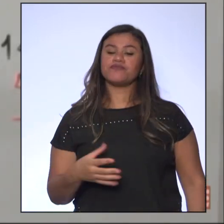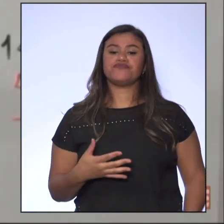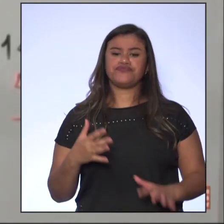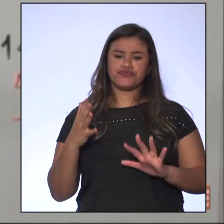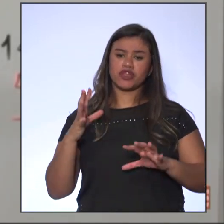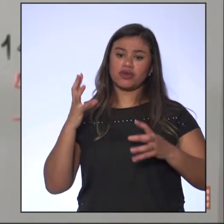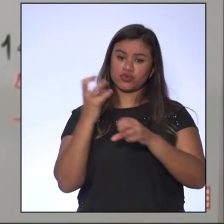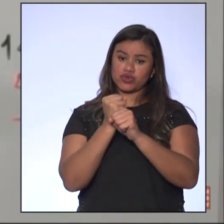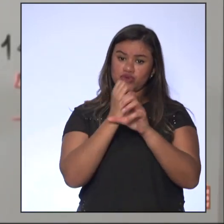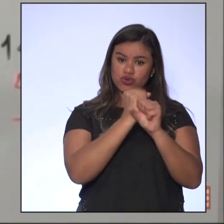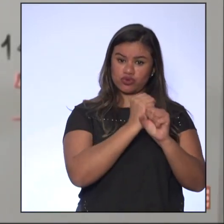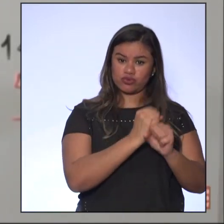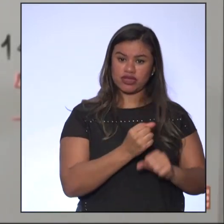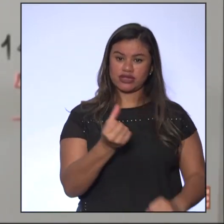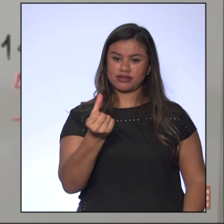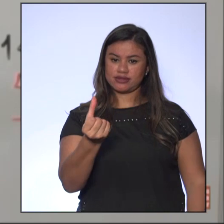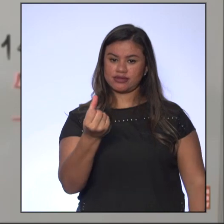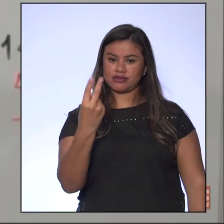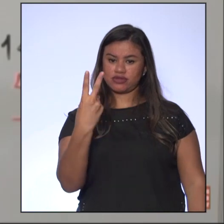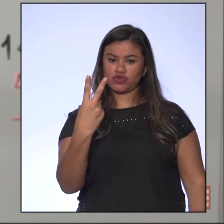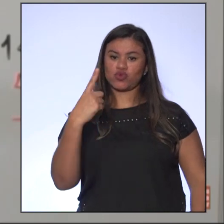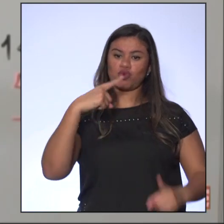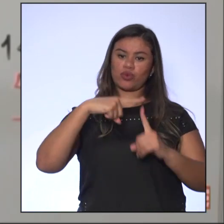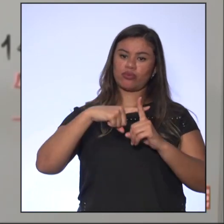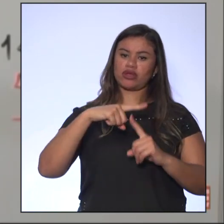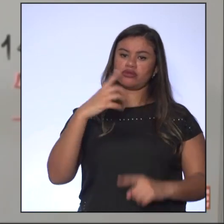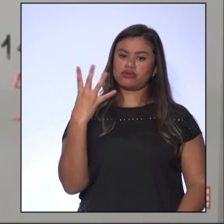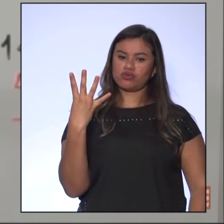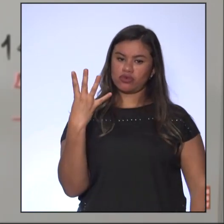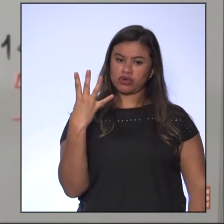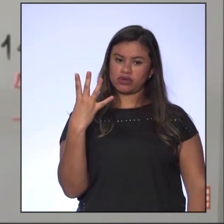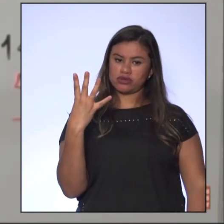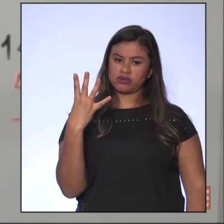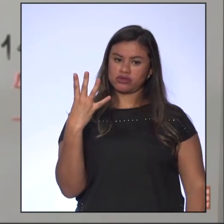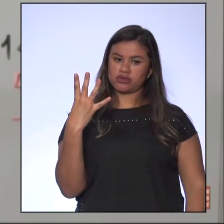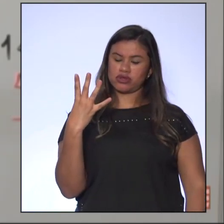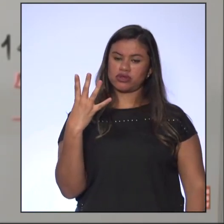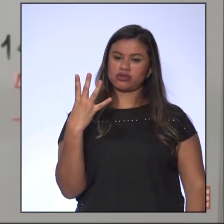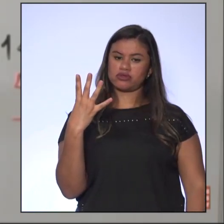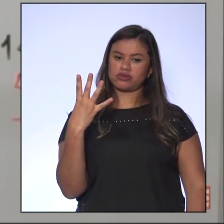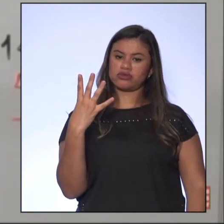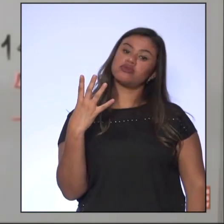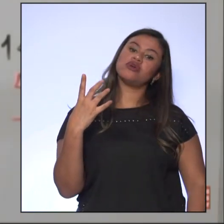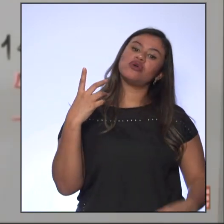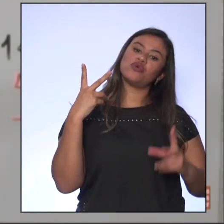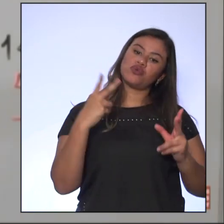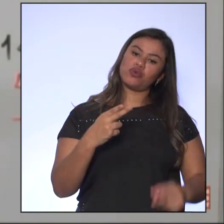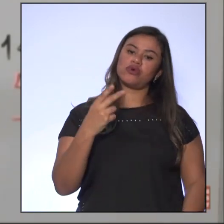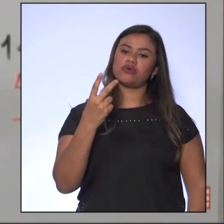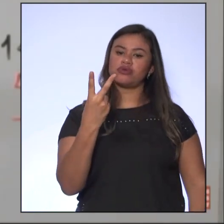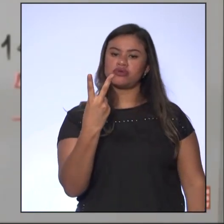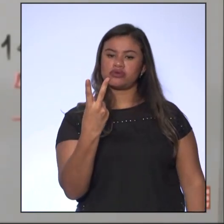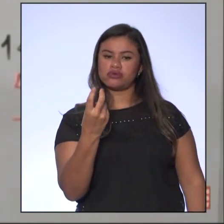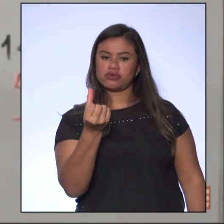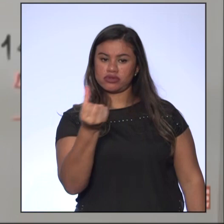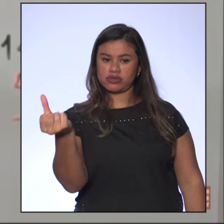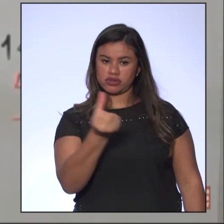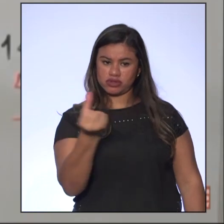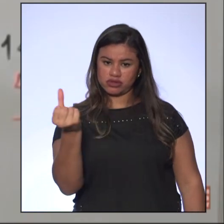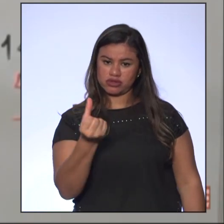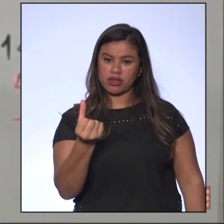62. 62 mais 4, bem aqui, ó. 62 mais 4, 66. Mais